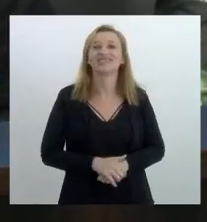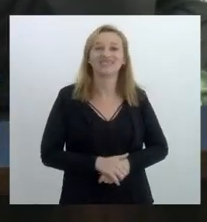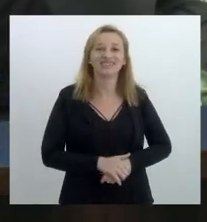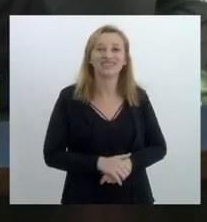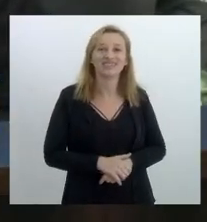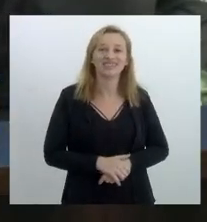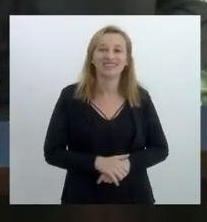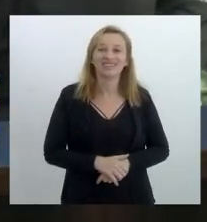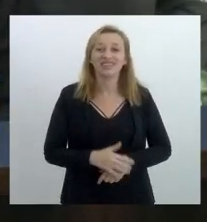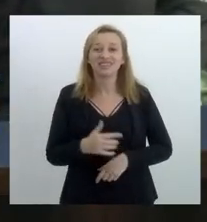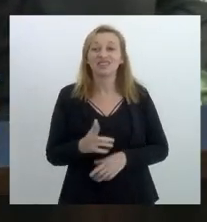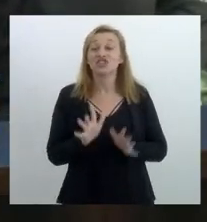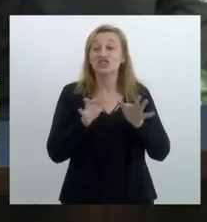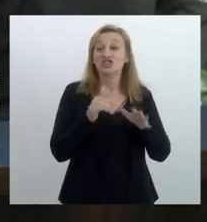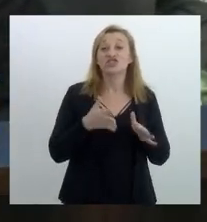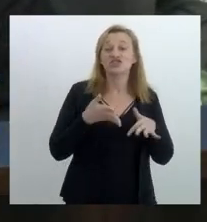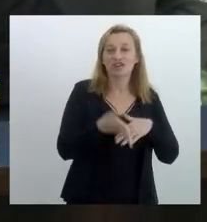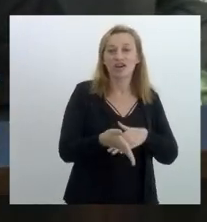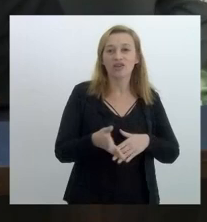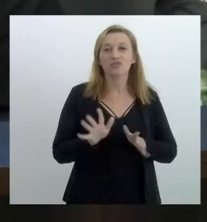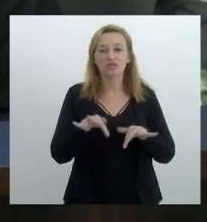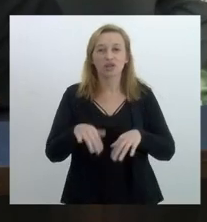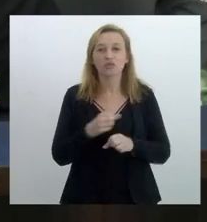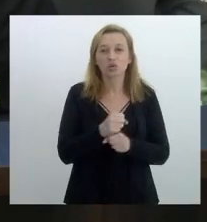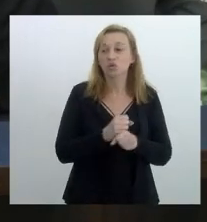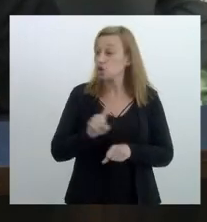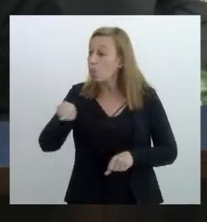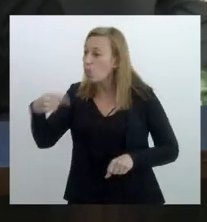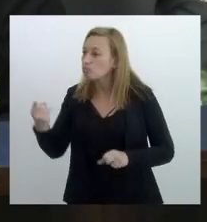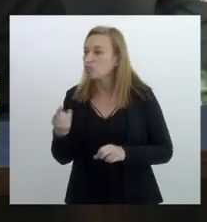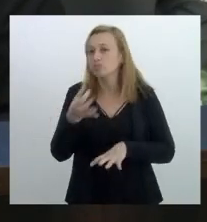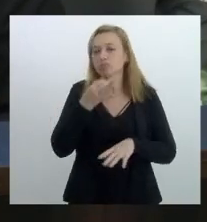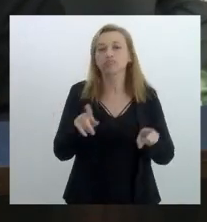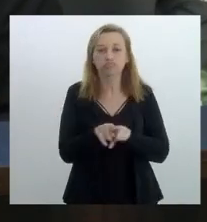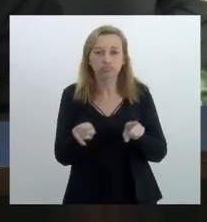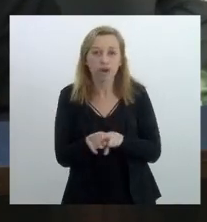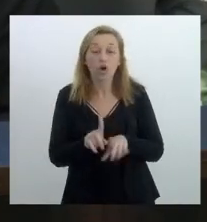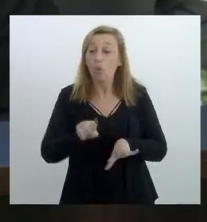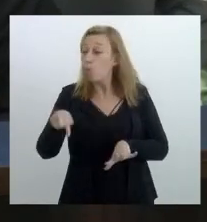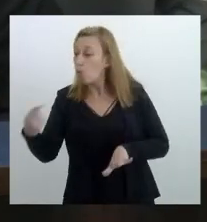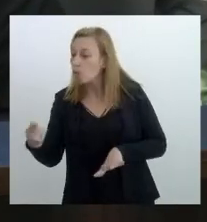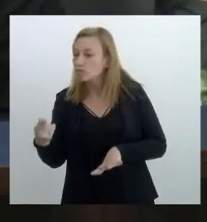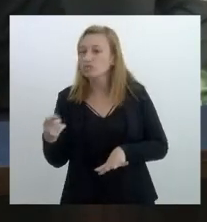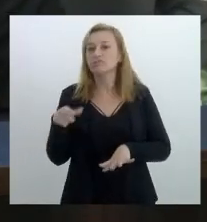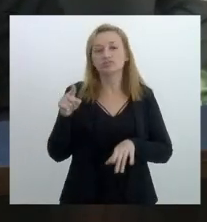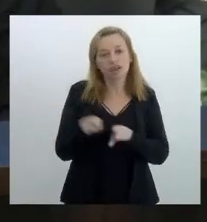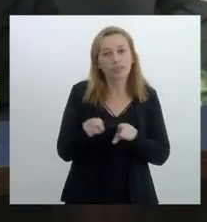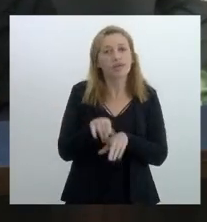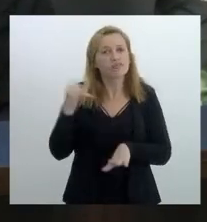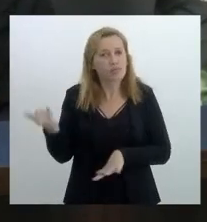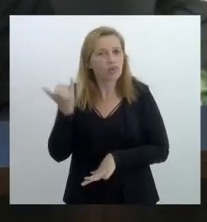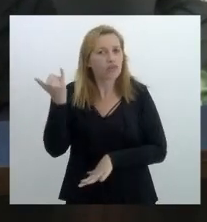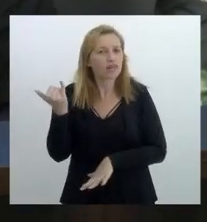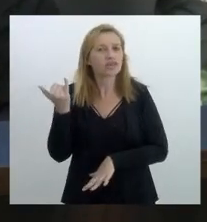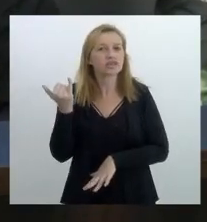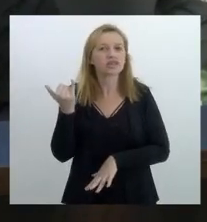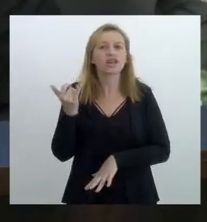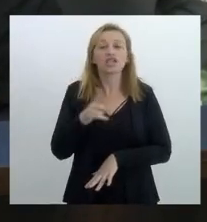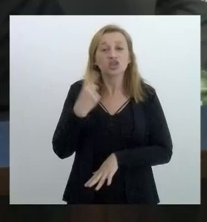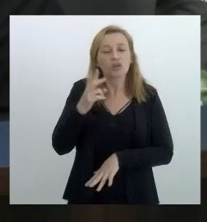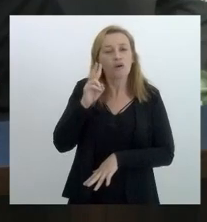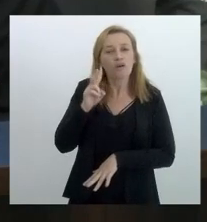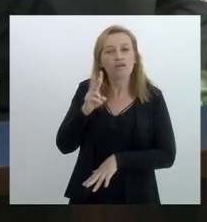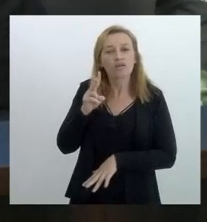vamos chegar ao final do ano, mas existem outros argumentos. Acho que um outro argumento importante é que se a gente